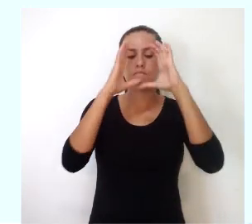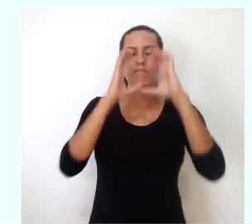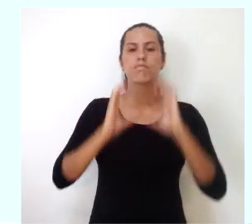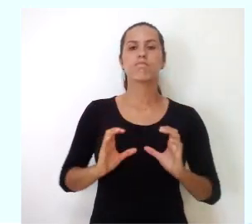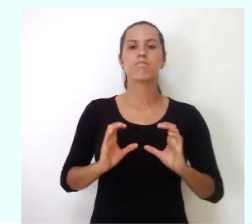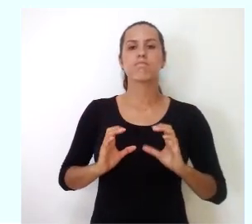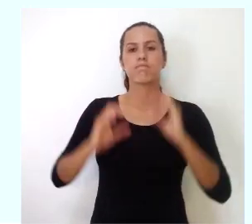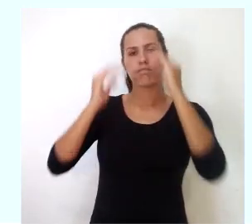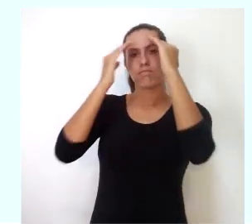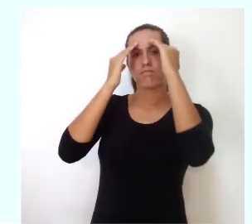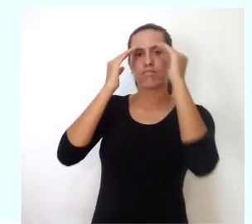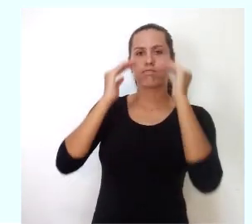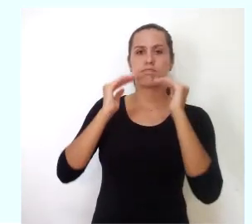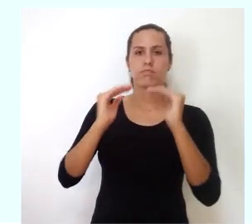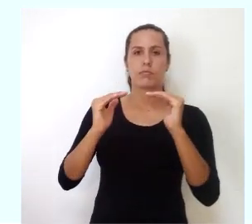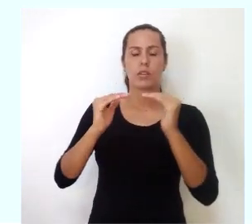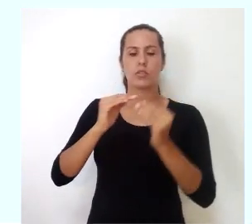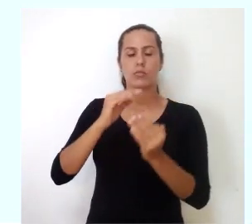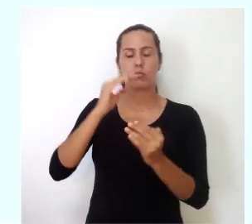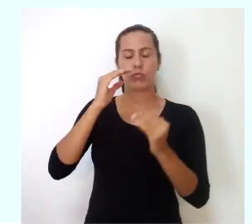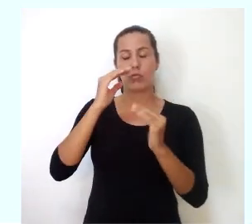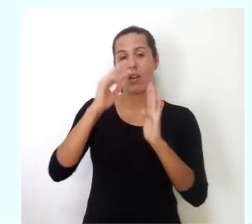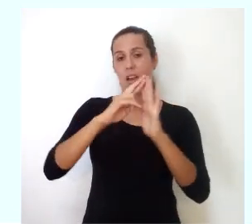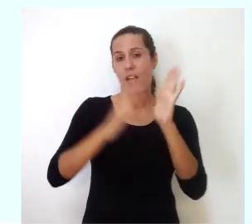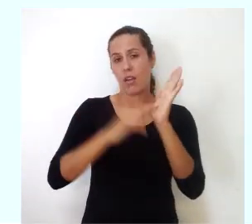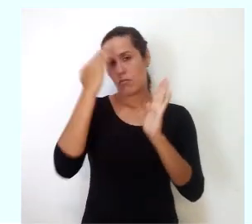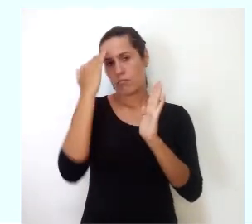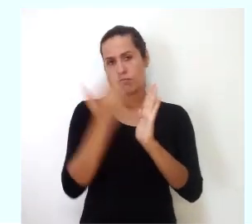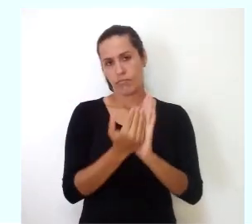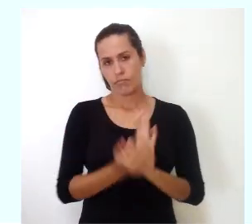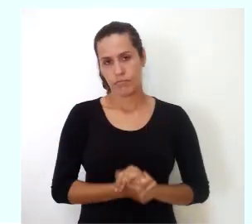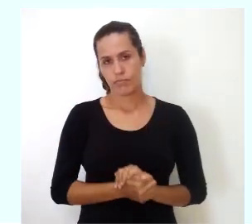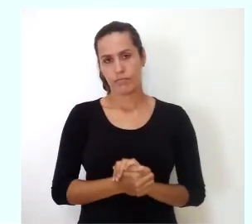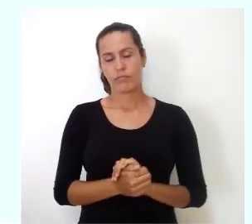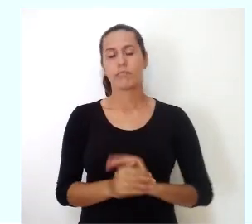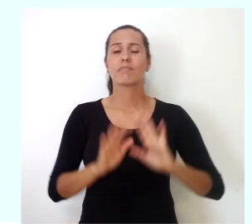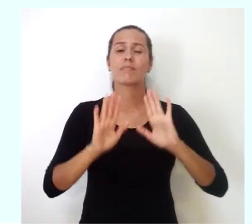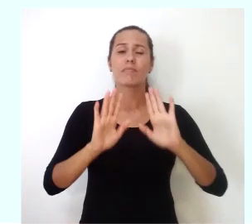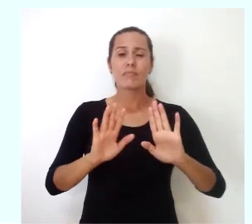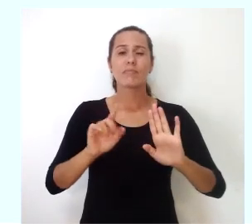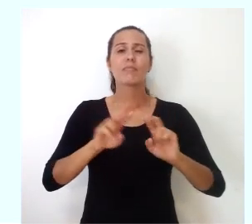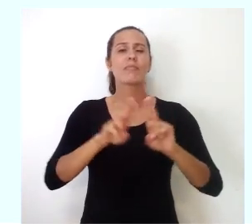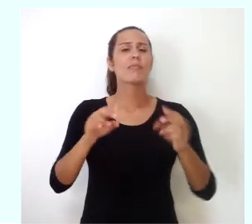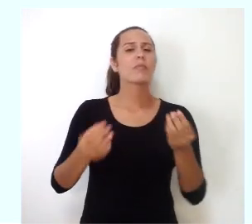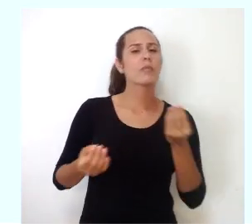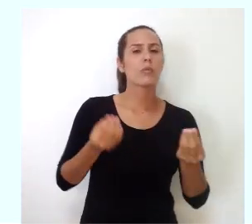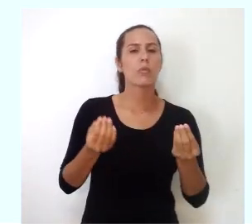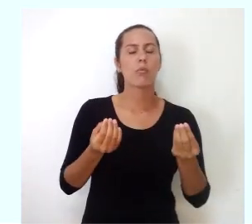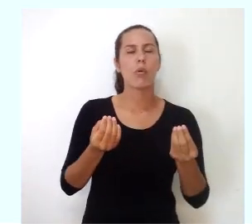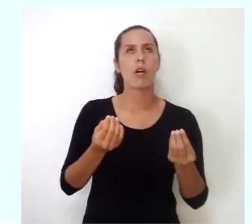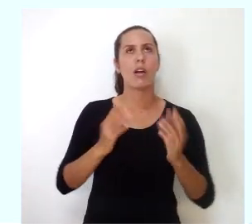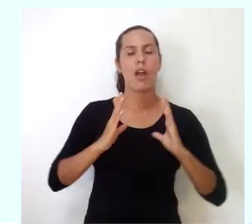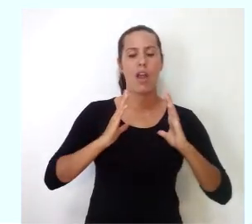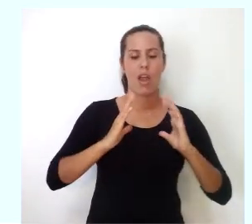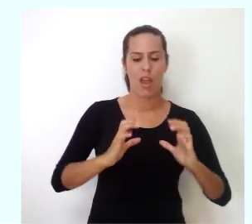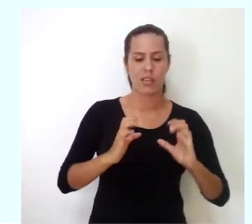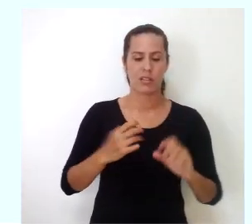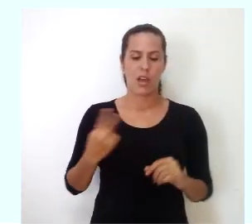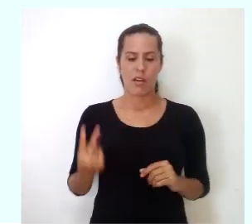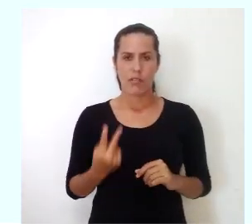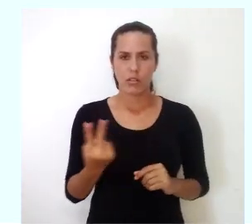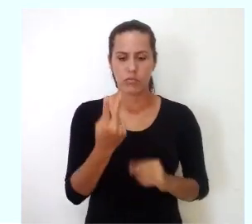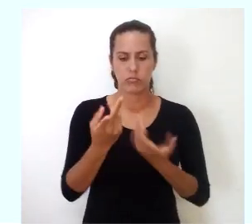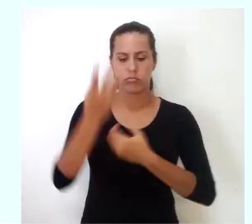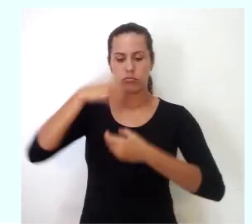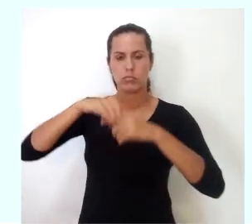Então é a questão de respeito, normas. Então qual seria essa relação de estudar a ética, os valores,